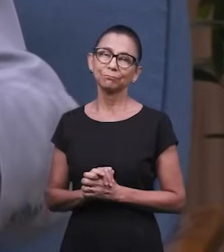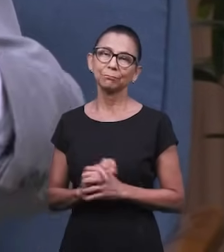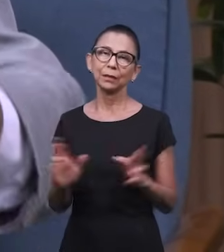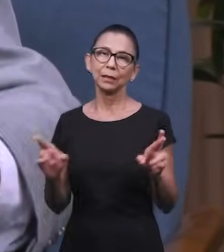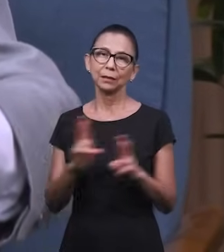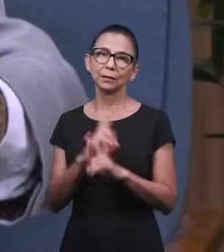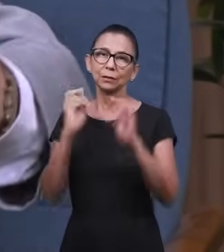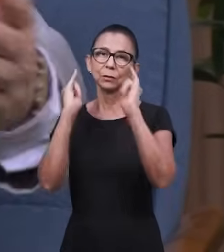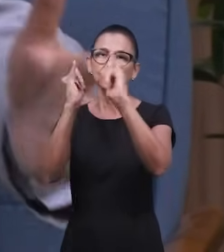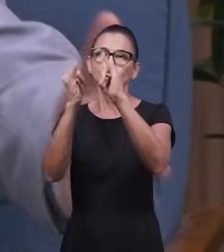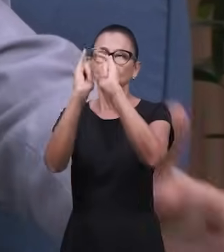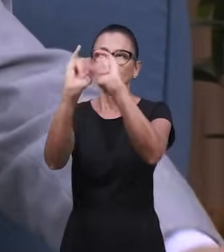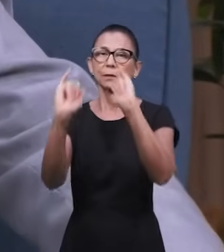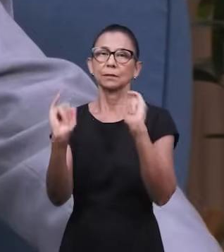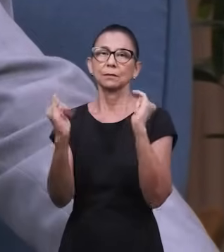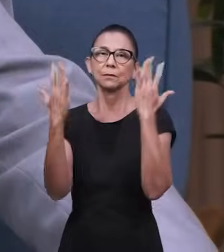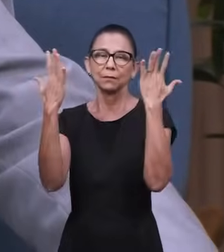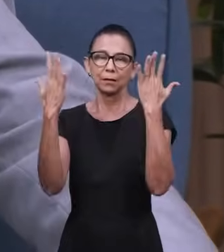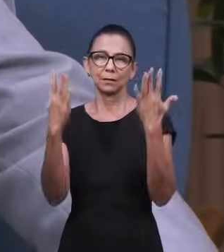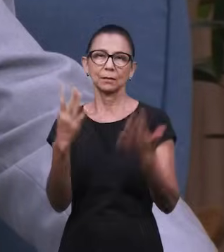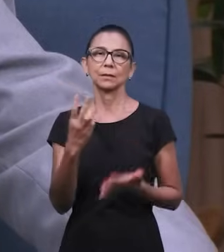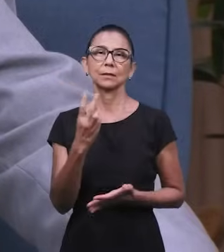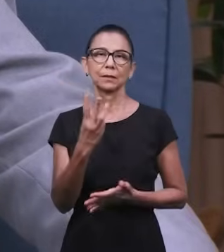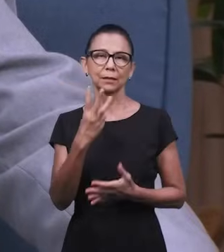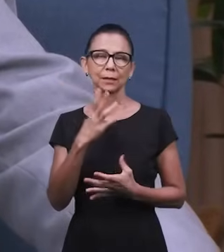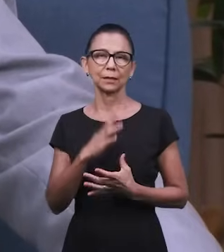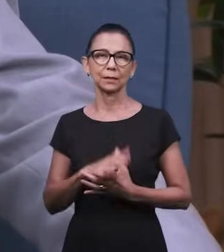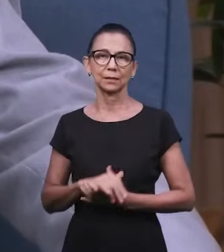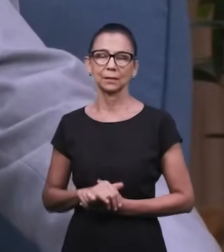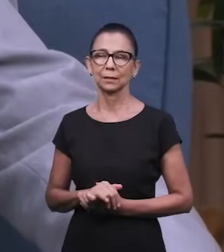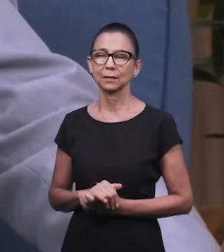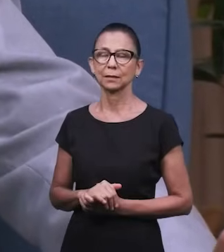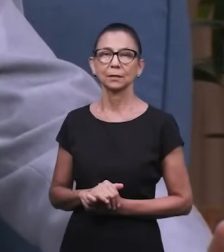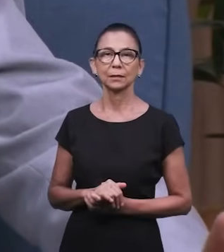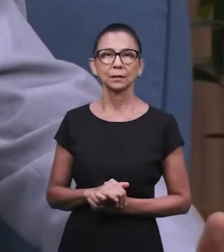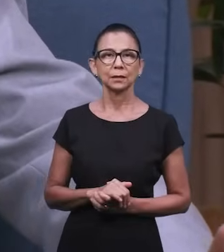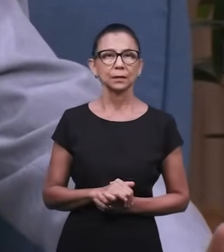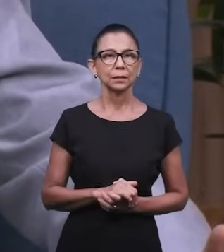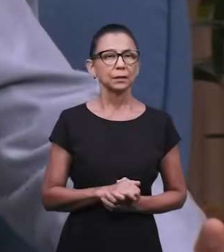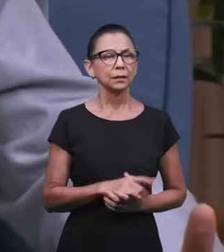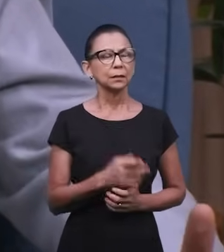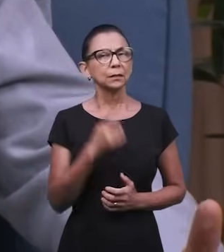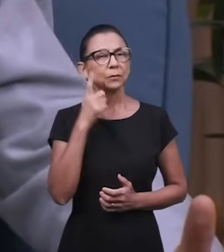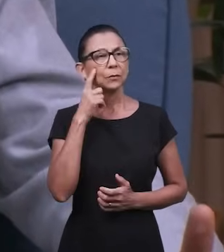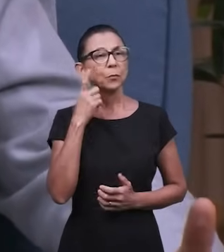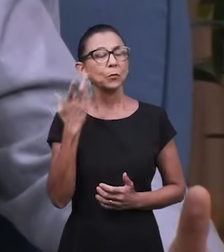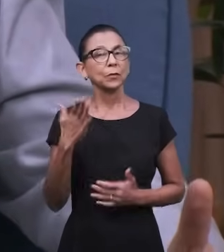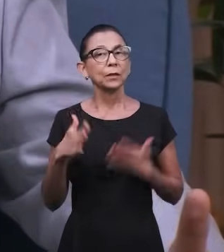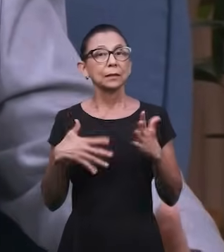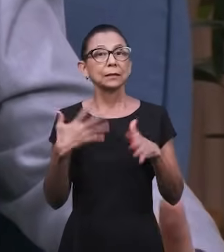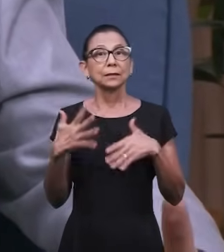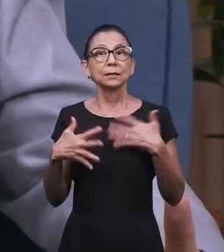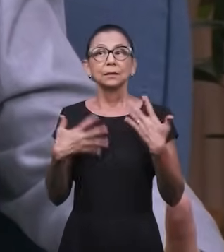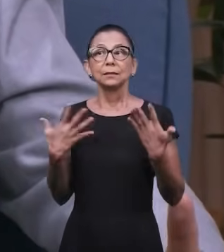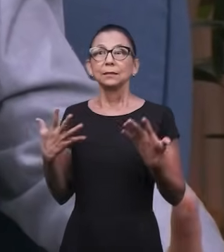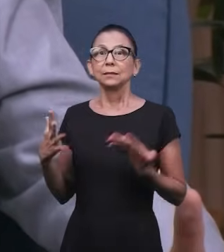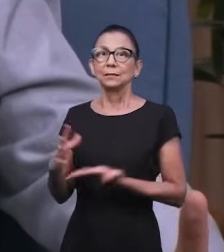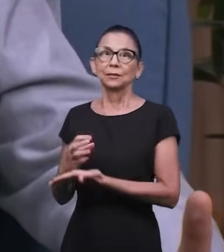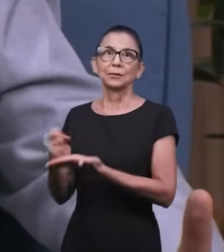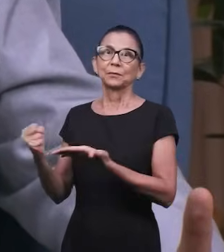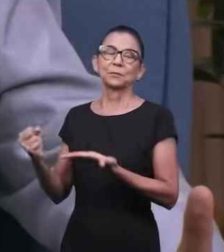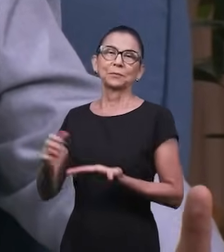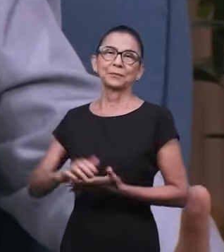também, naturalmente, está dentro dessa linha. Então eu queria que vocês falassem sobre isso, sobre essa expectativa, sobre a alegria do arrebatamento,